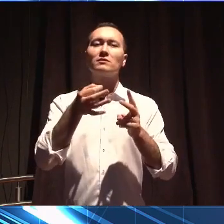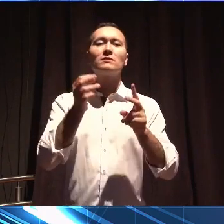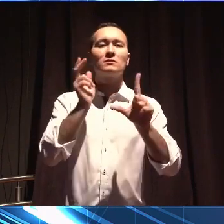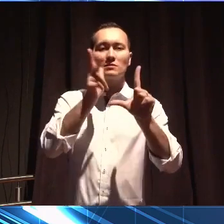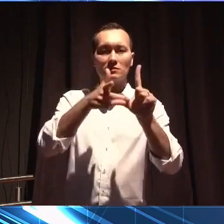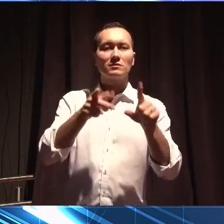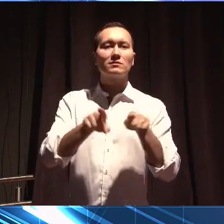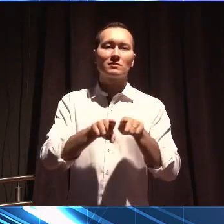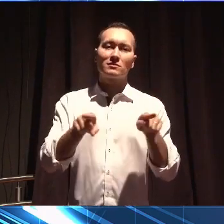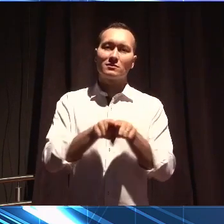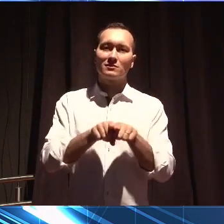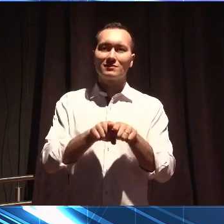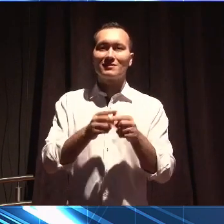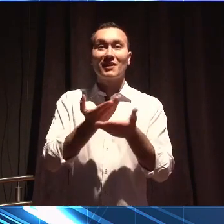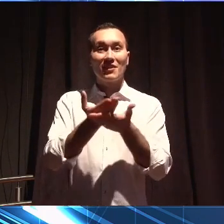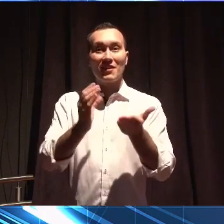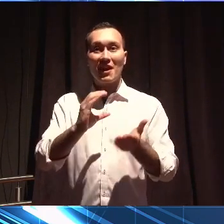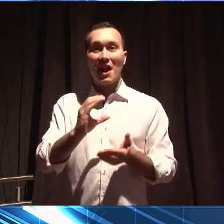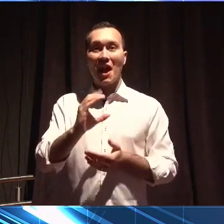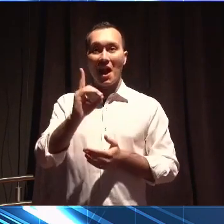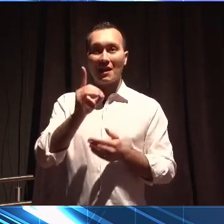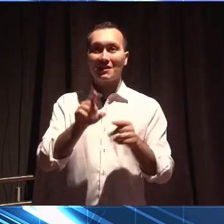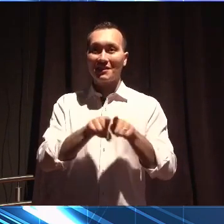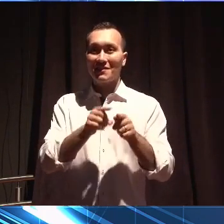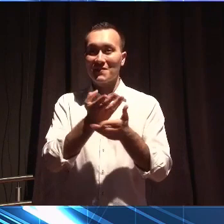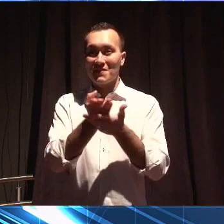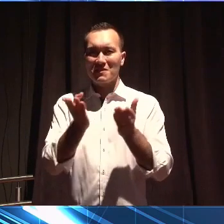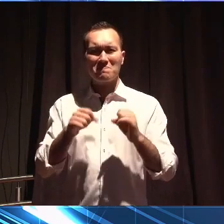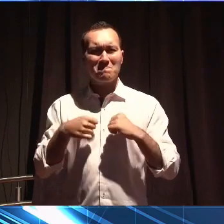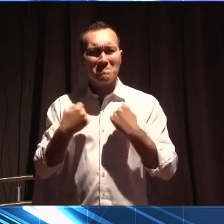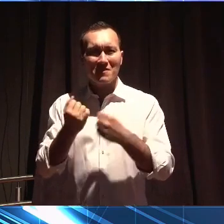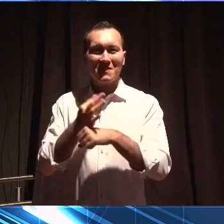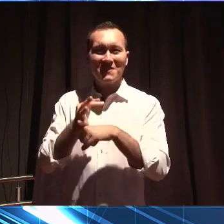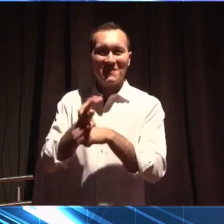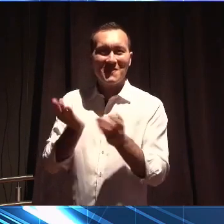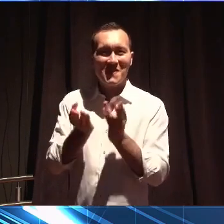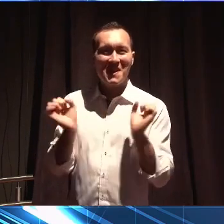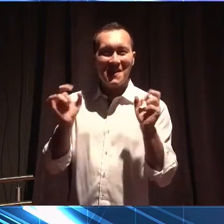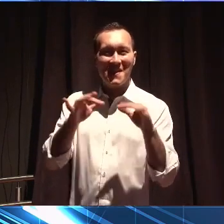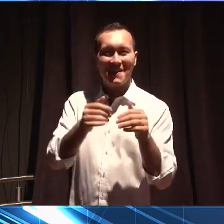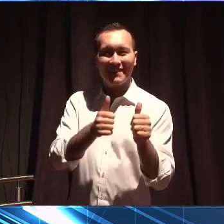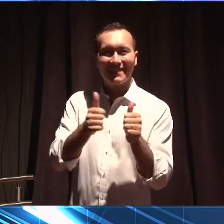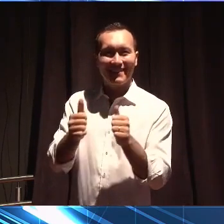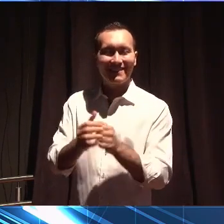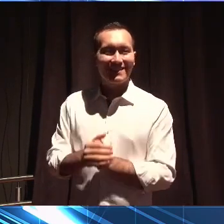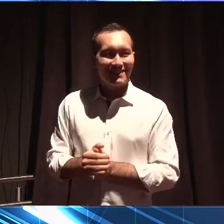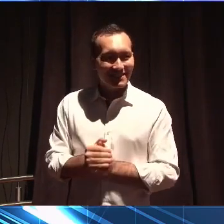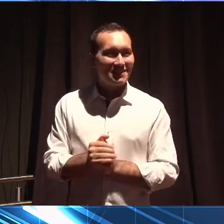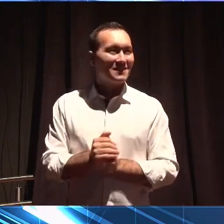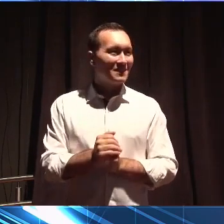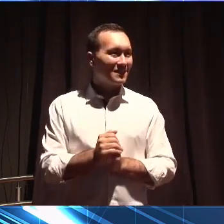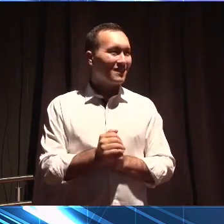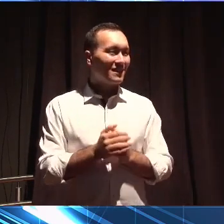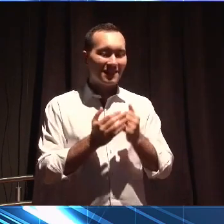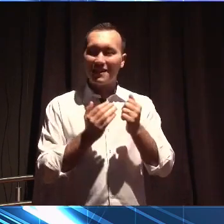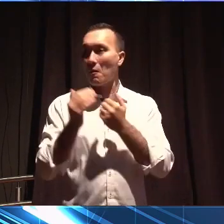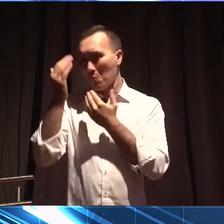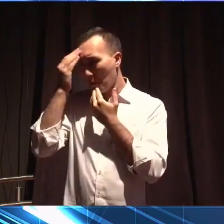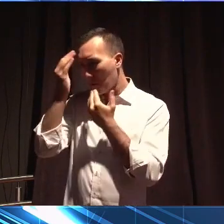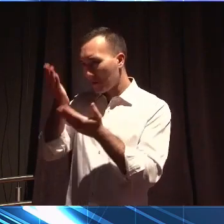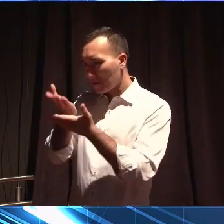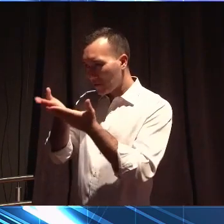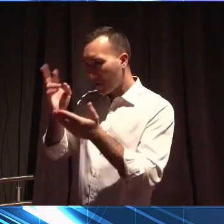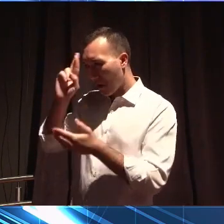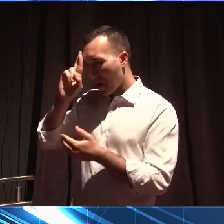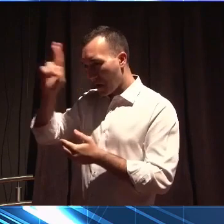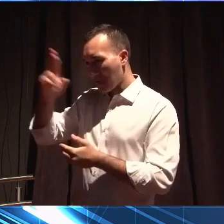por liberar o dia, que nem a Yara falou, né? Não é tarefa Já que você fácil. fez o social, né? Pô, obrigado aí também ao meu chefe aí por ter liberado